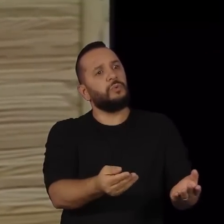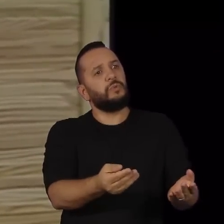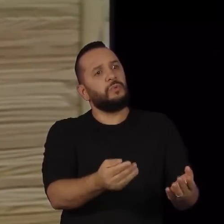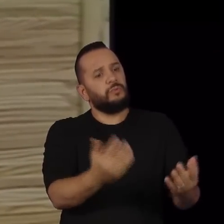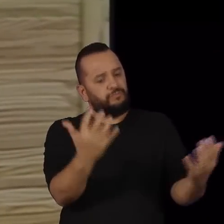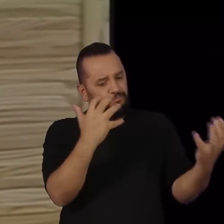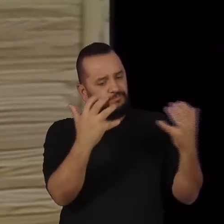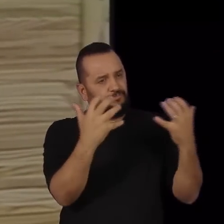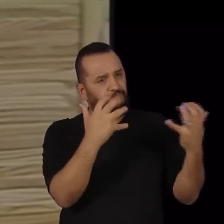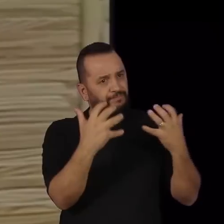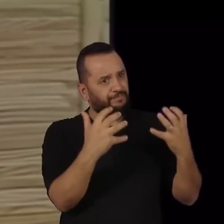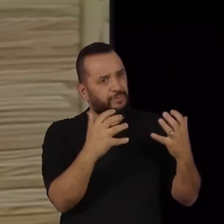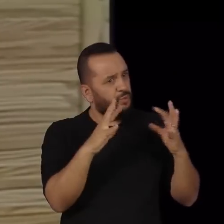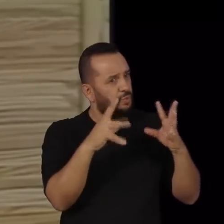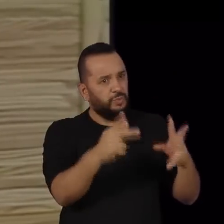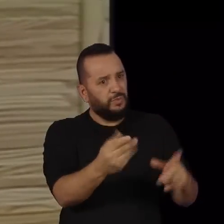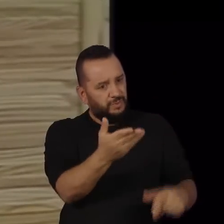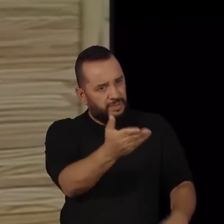paixões.